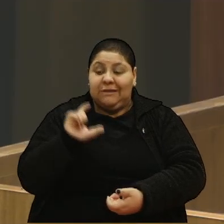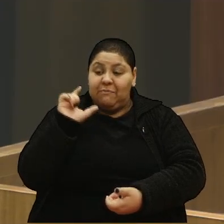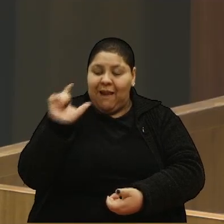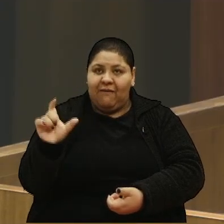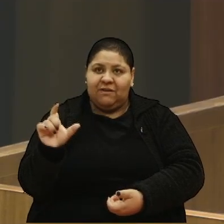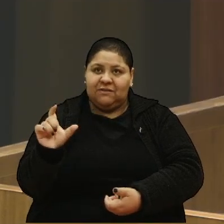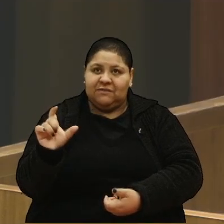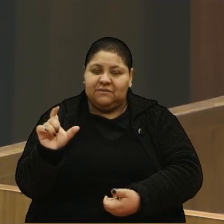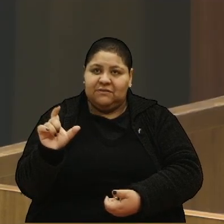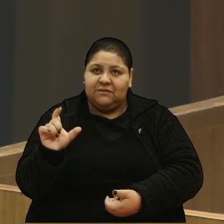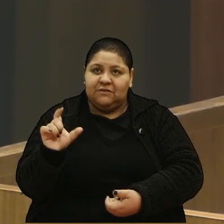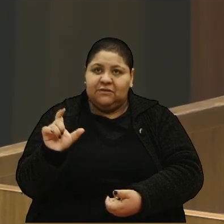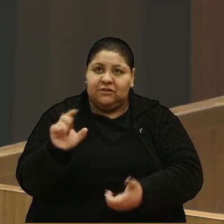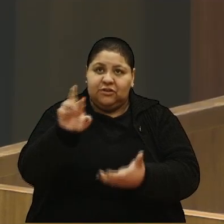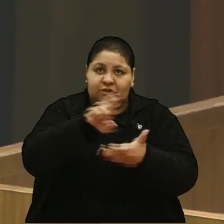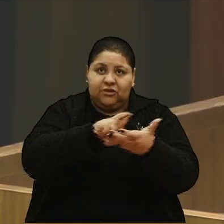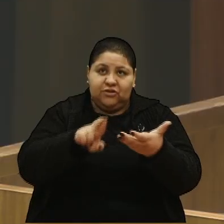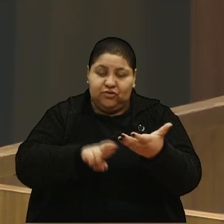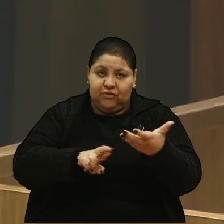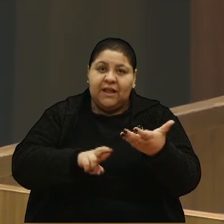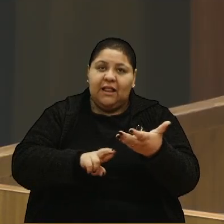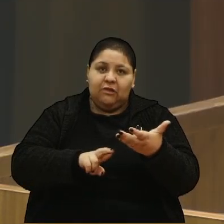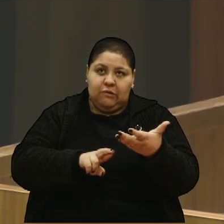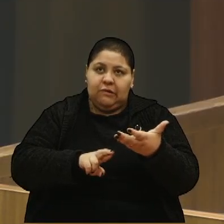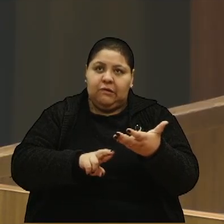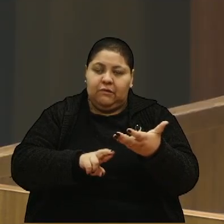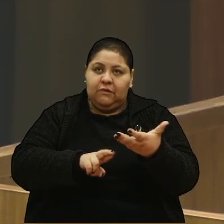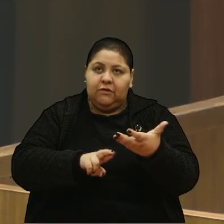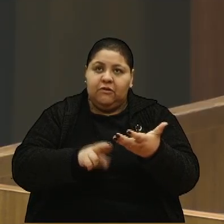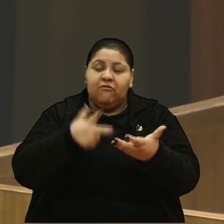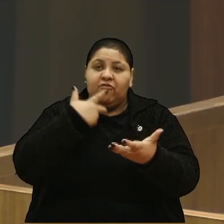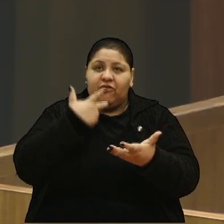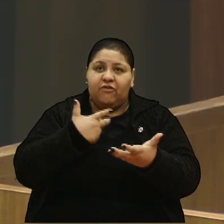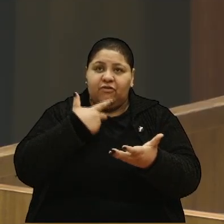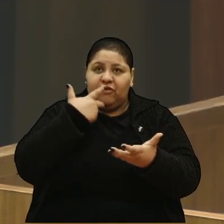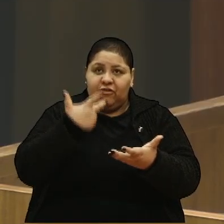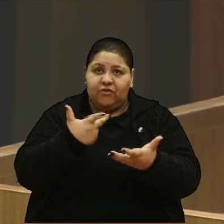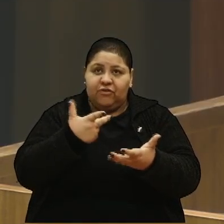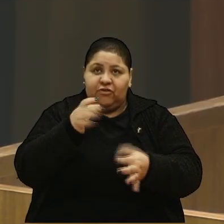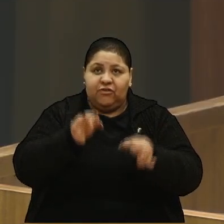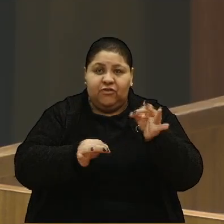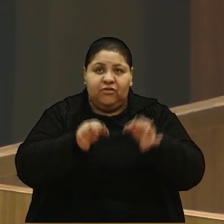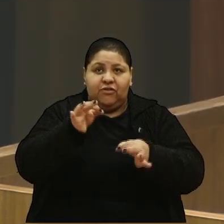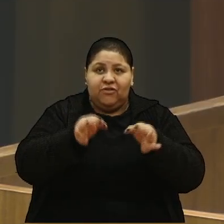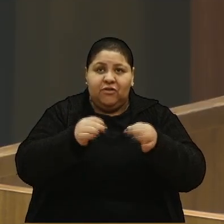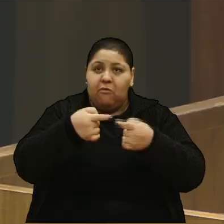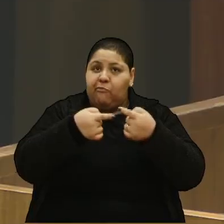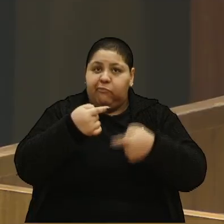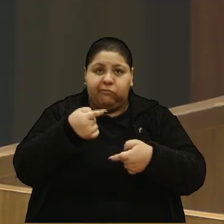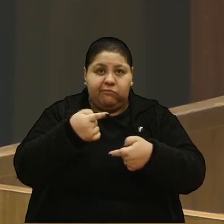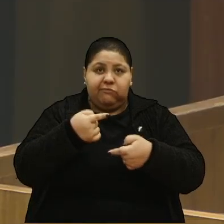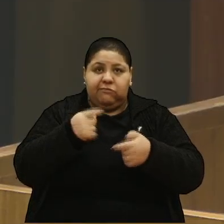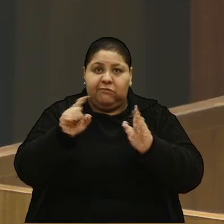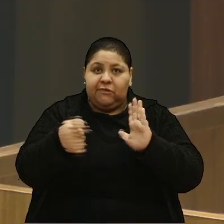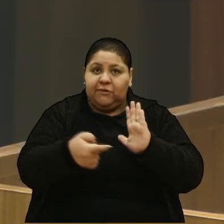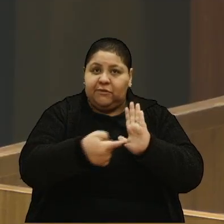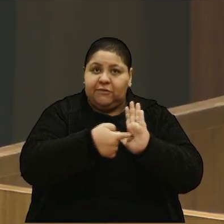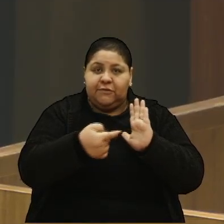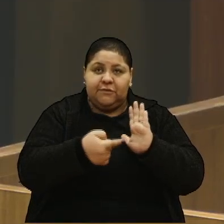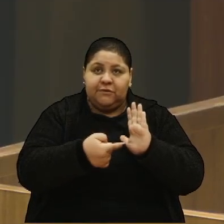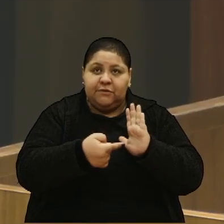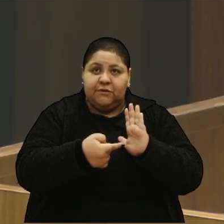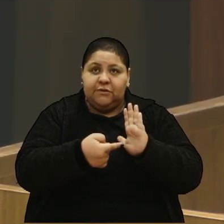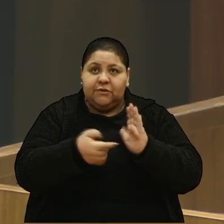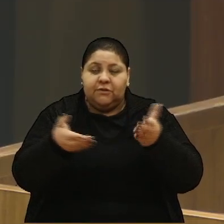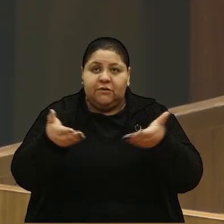palavras do relator desembargador, dizer: julgamos improcedente a denúncia por